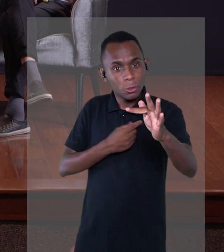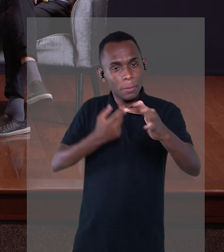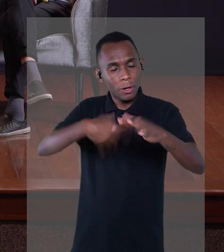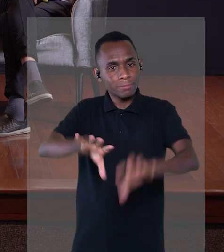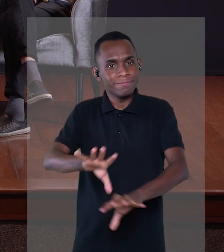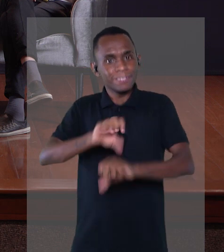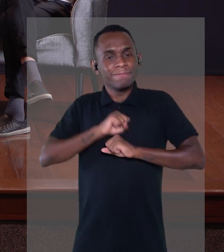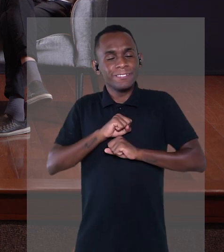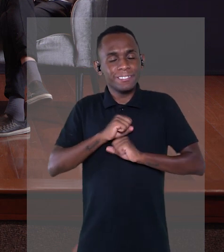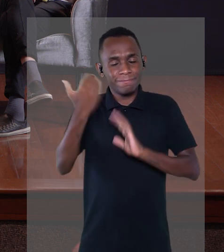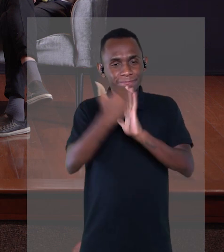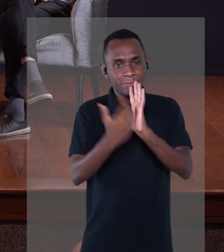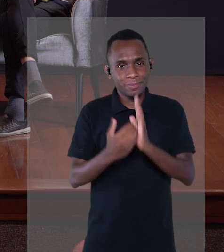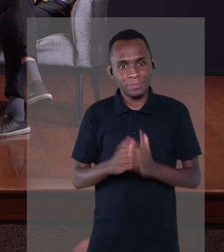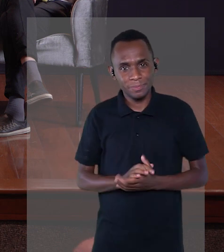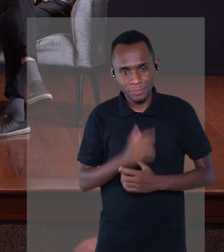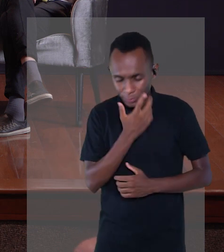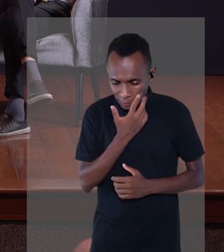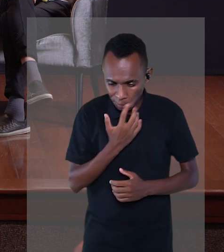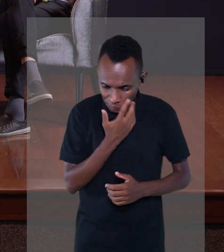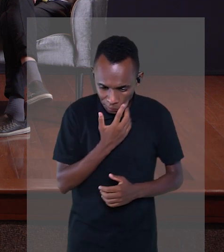no clima do disco? Bora.